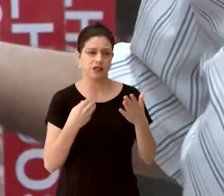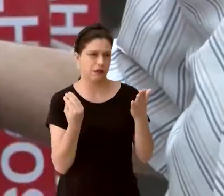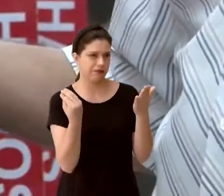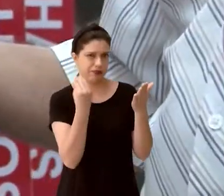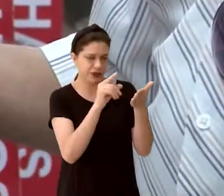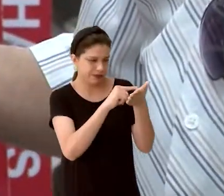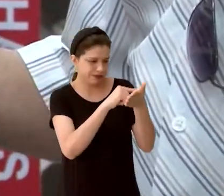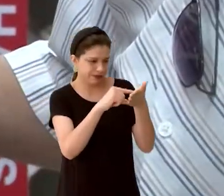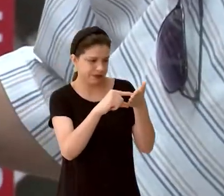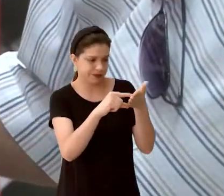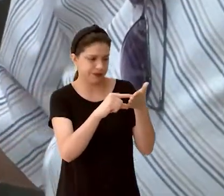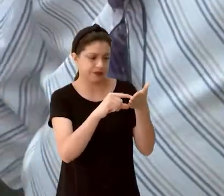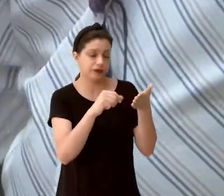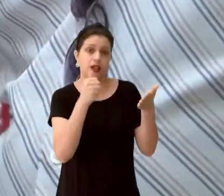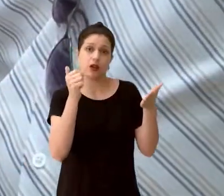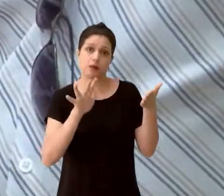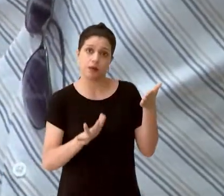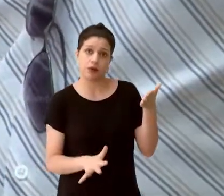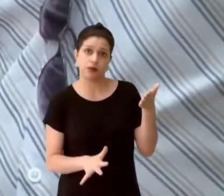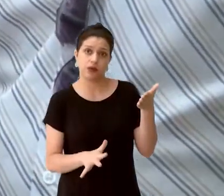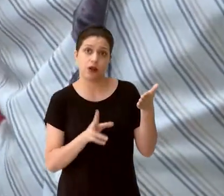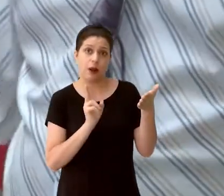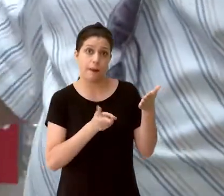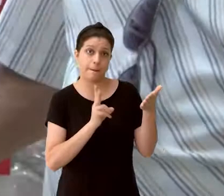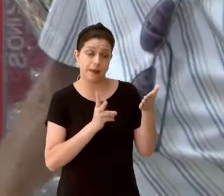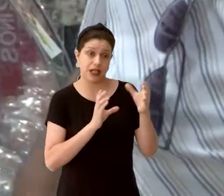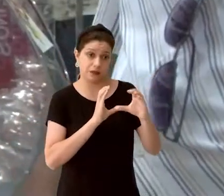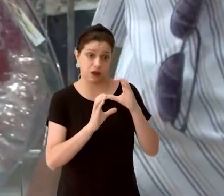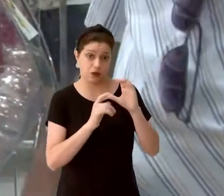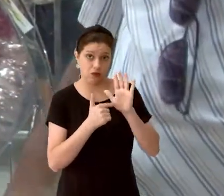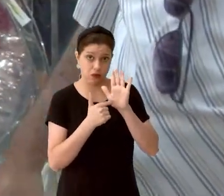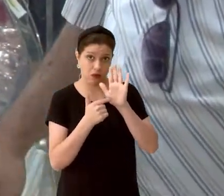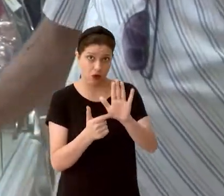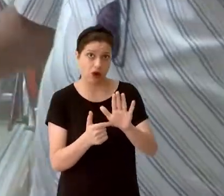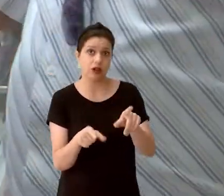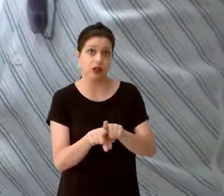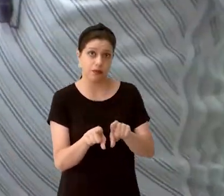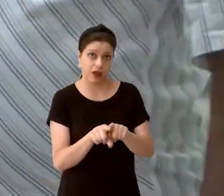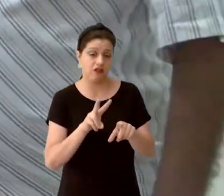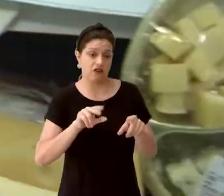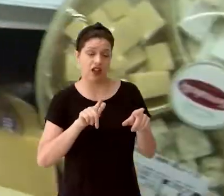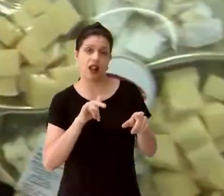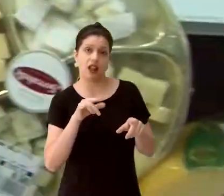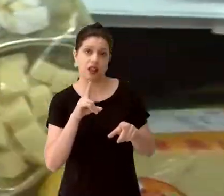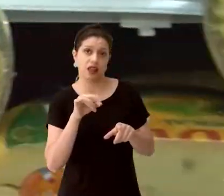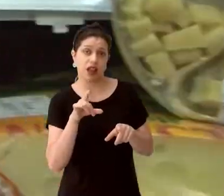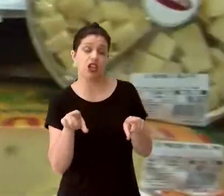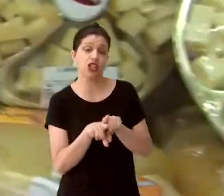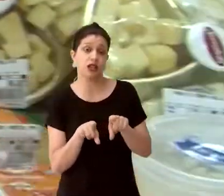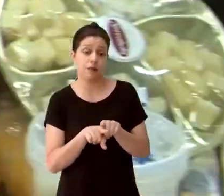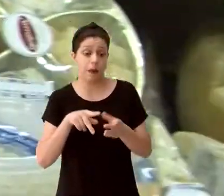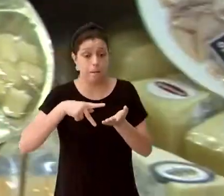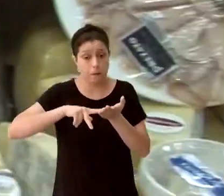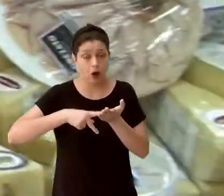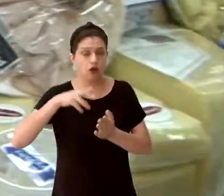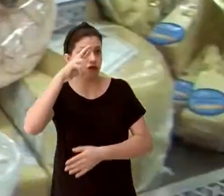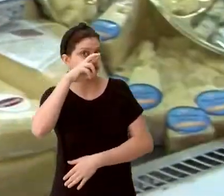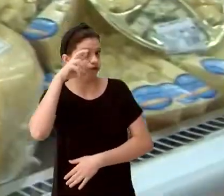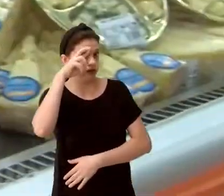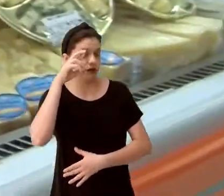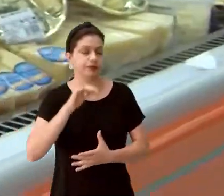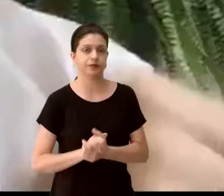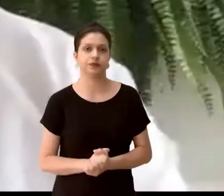exemplo, terão que colocar o prazo de validade dos produtos em promoção na mesma comunicação visual. Também ficou estabelecido o PROCON como o